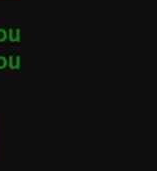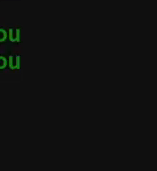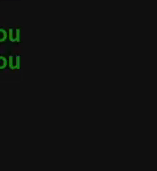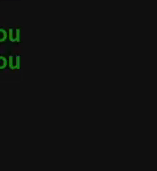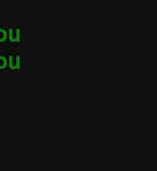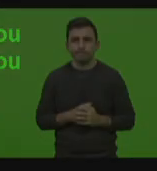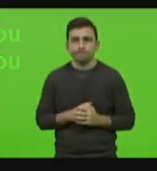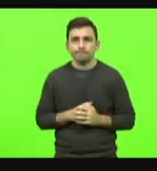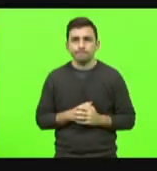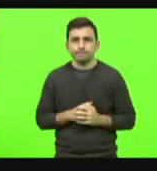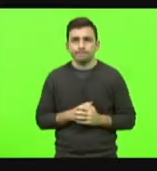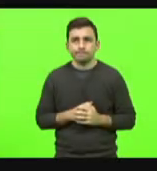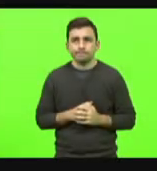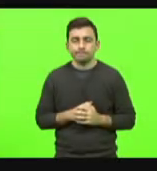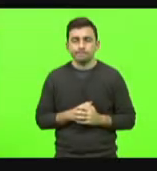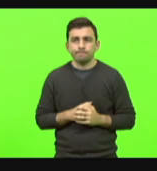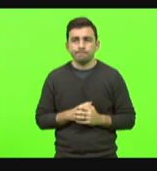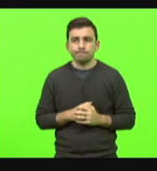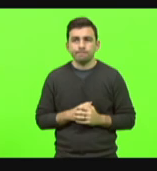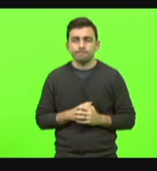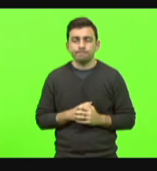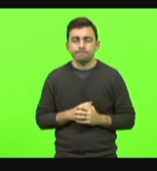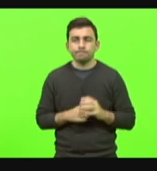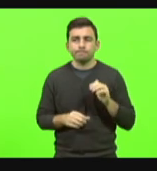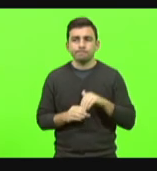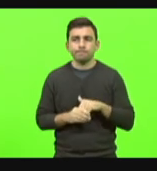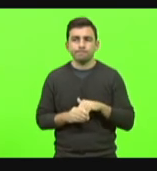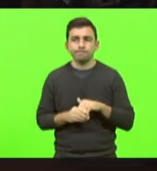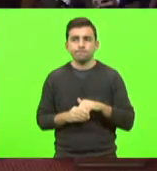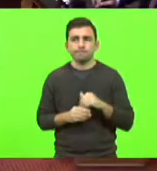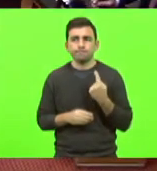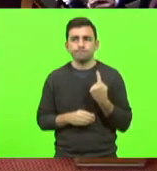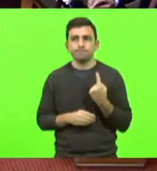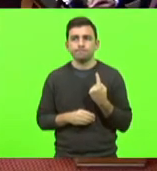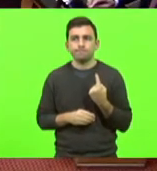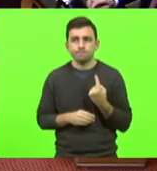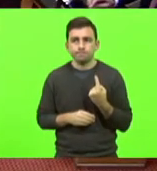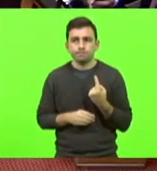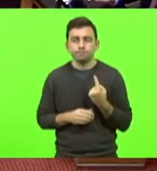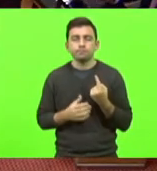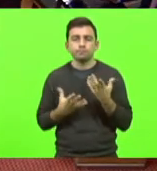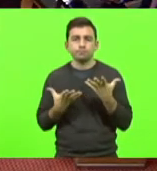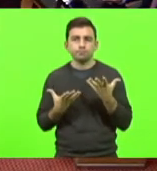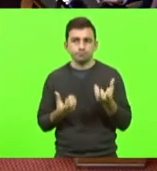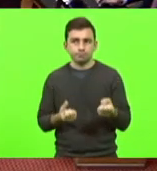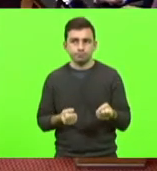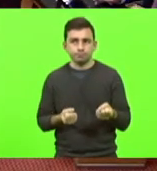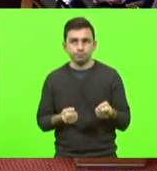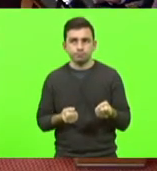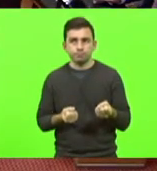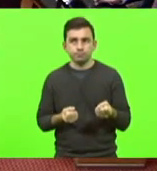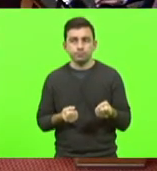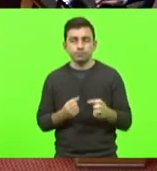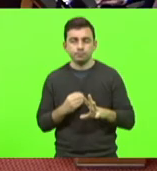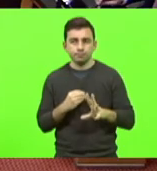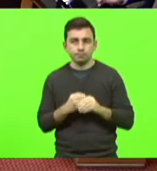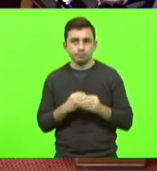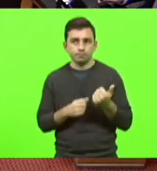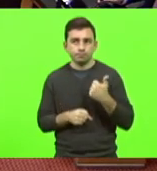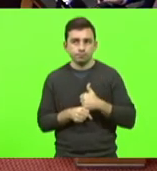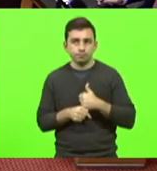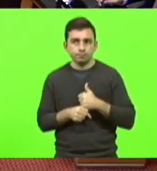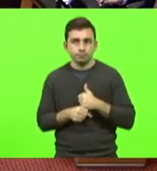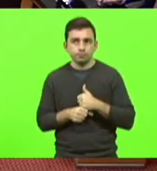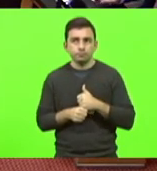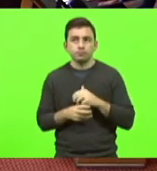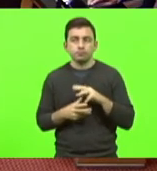o PSB volta volta um em volta um está votando favorável à emenda substitutiva Global